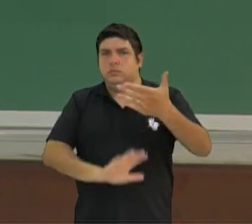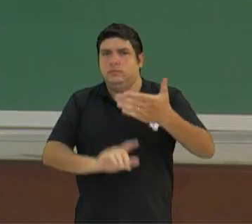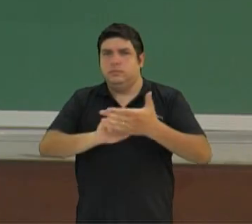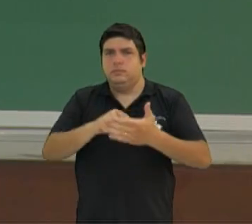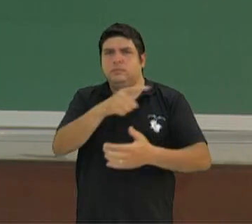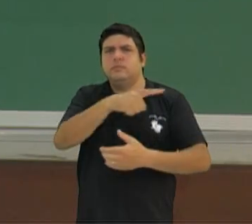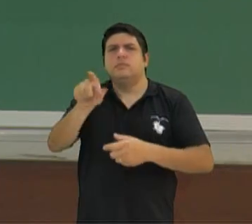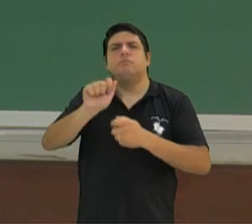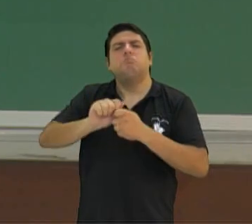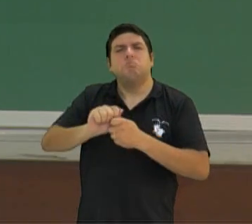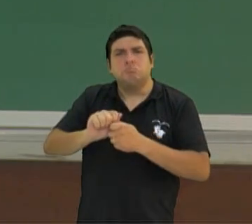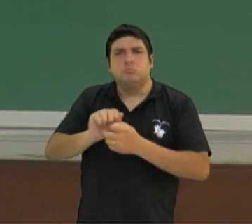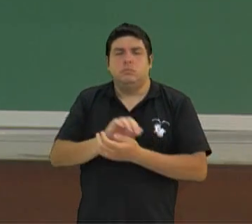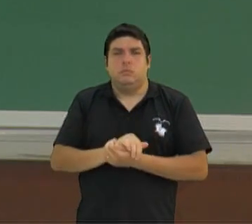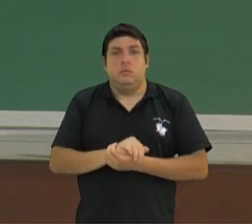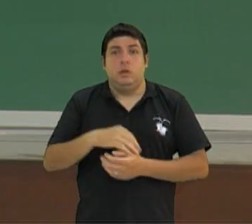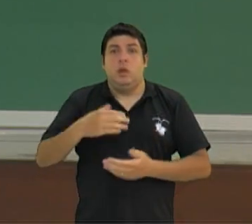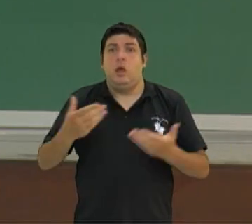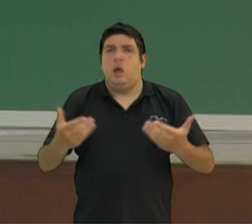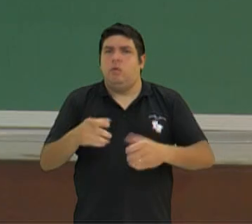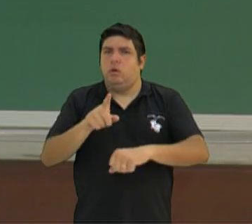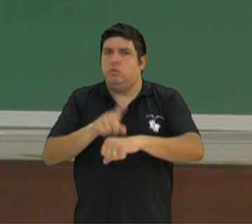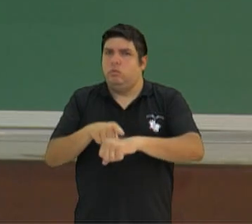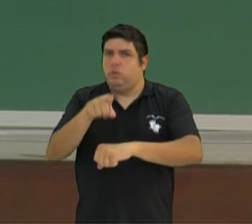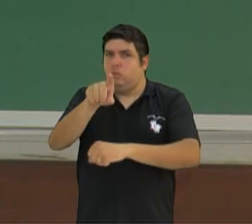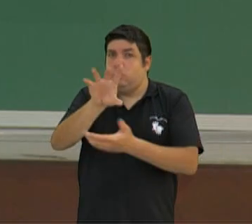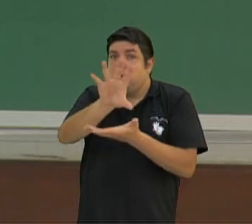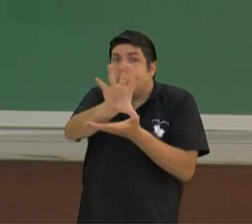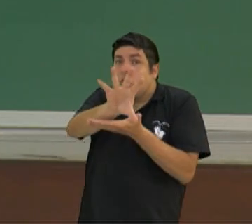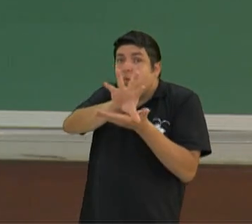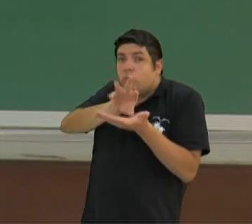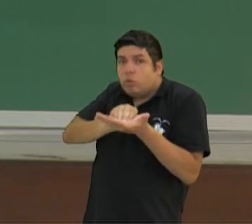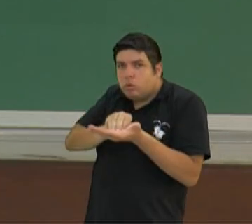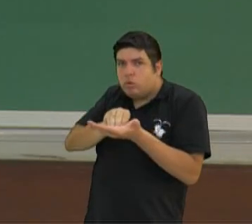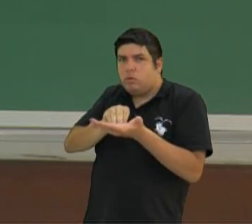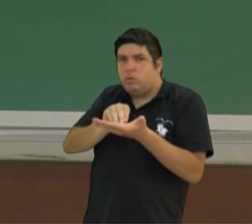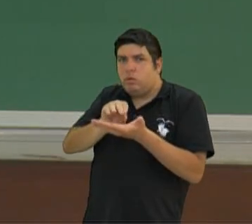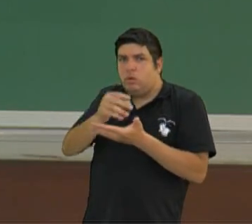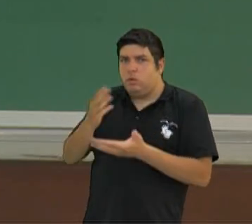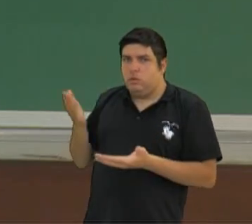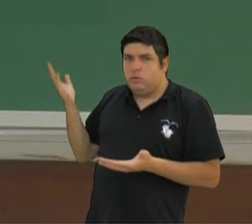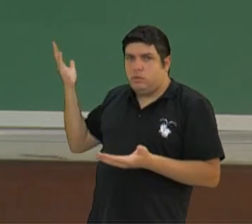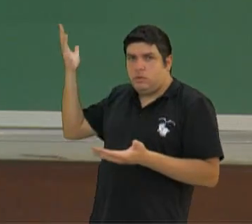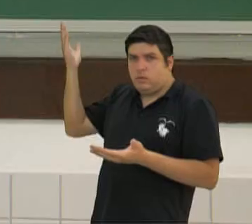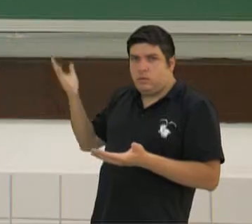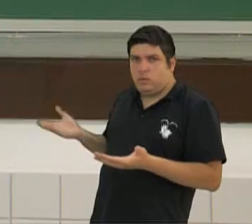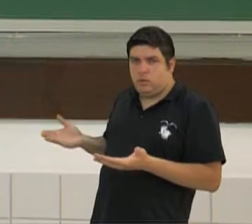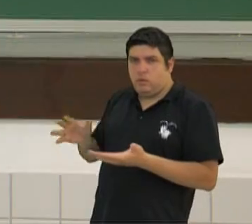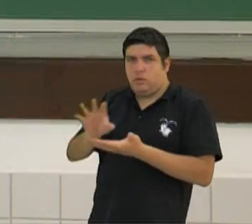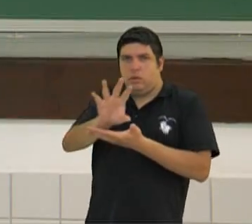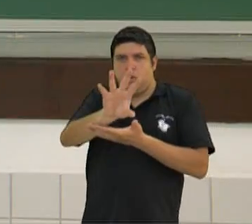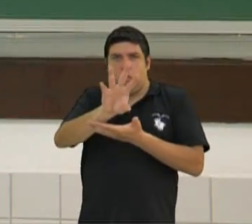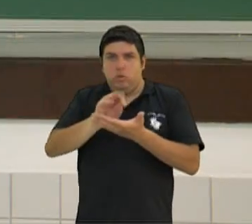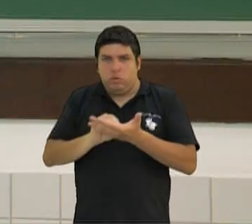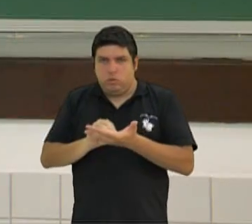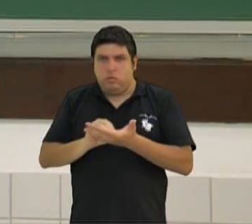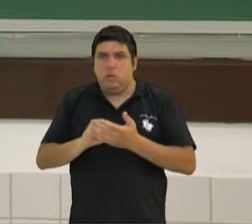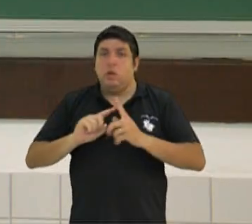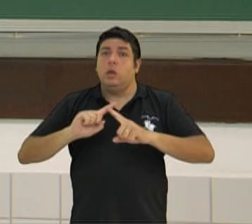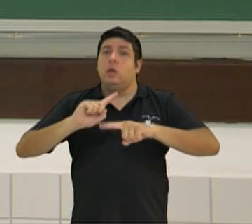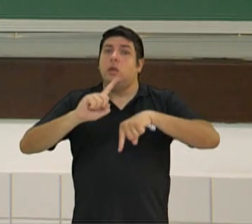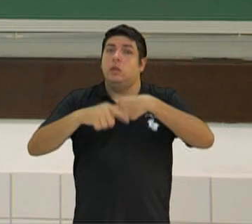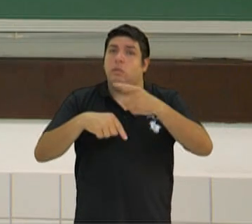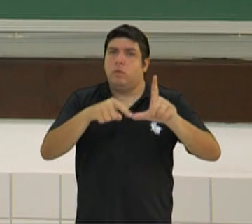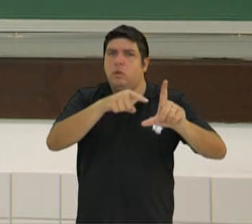vocês vão fazer? Nesse momento eu vou dar um tempinho para que vocês copiem no caderno, tá? E depois eu vou colocar o gráfico